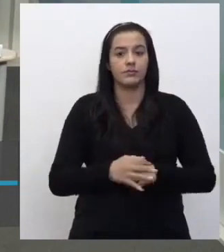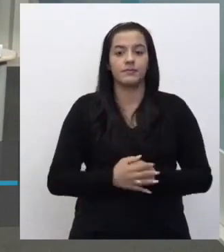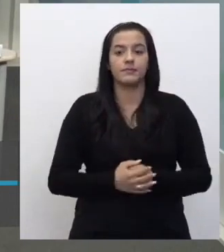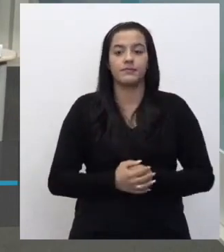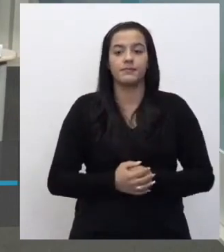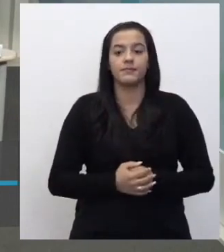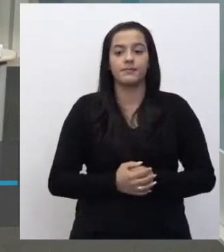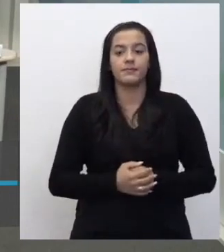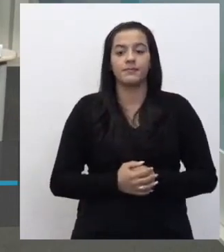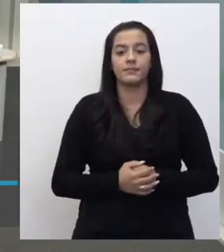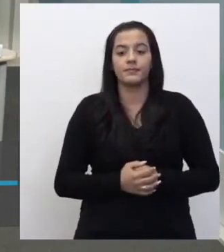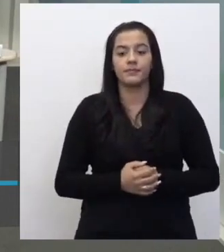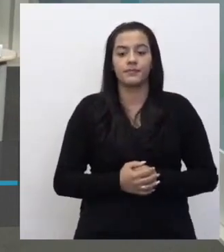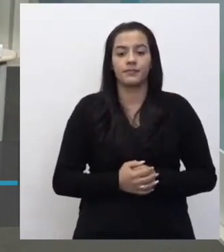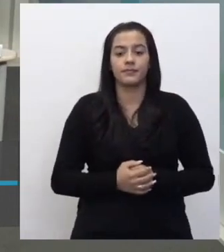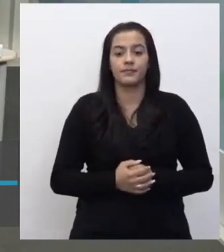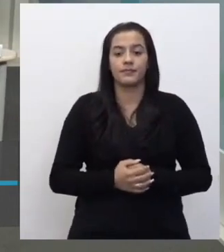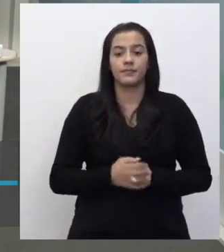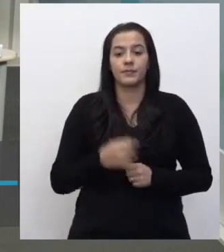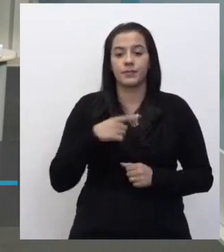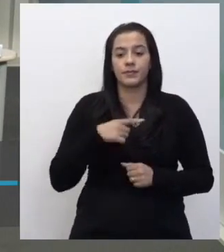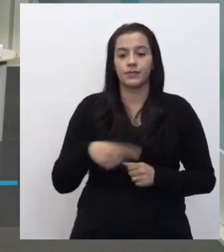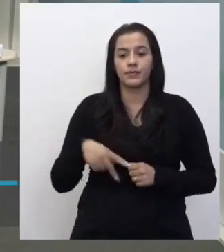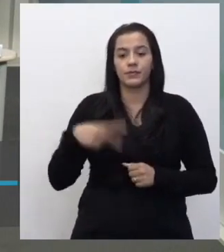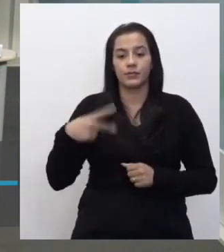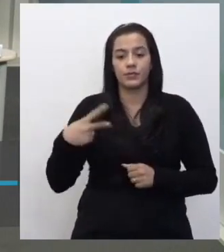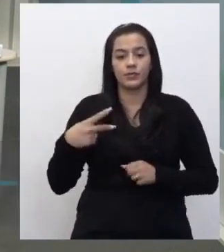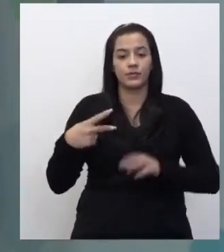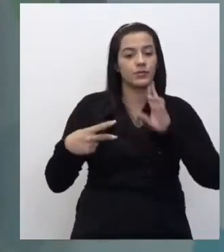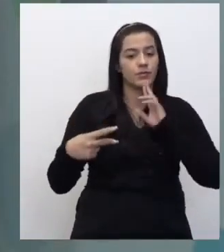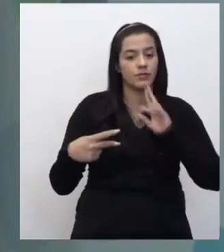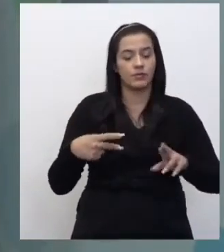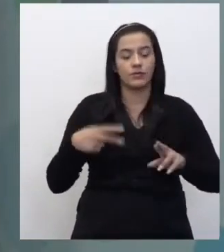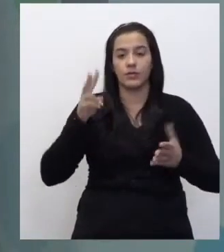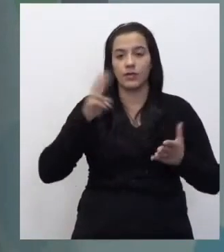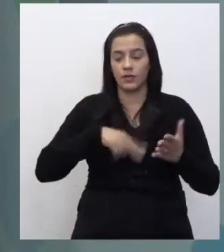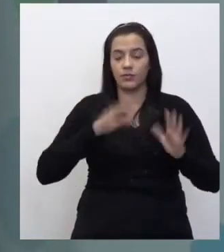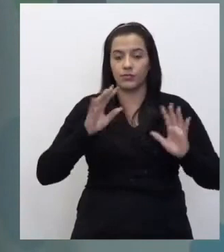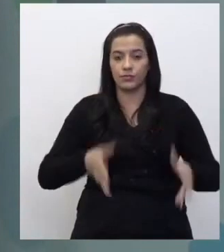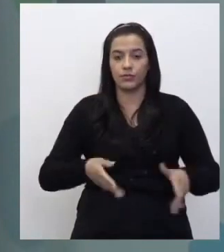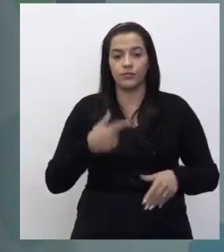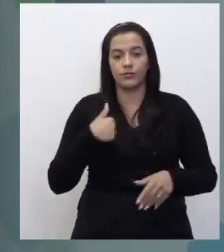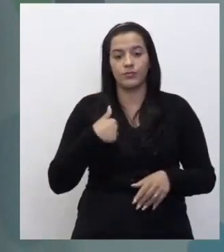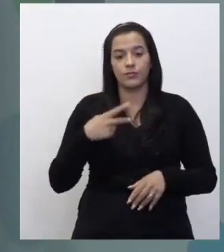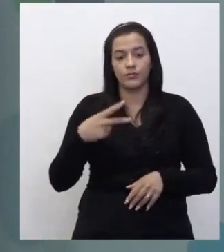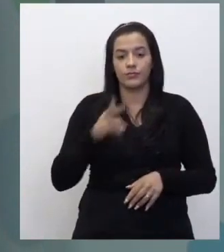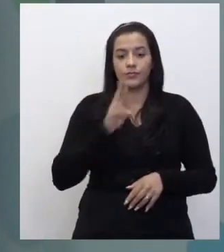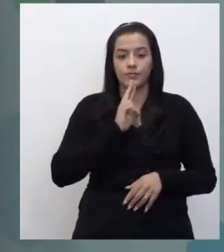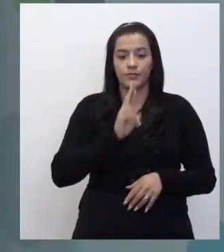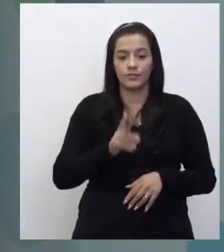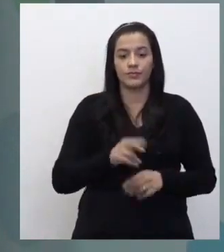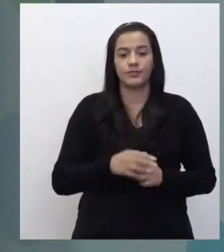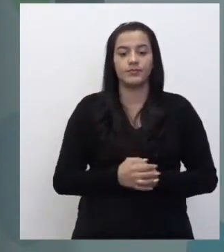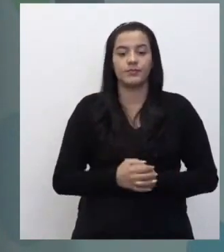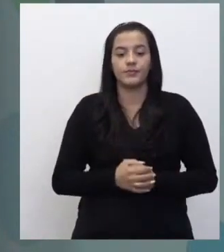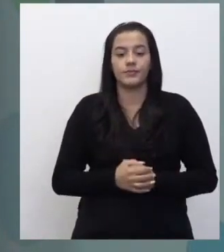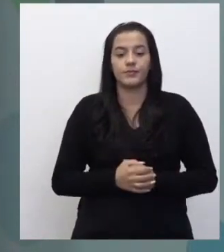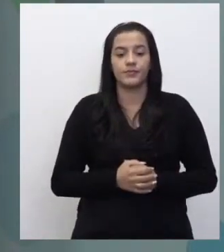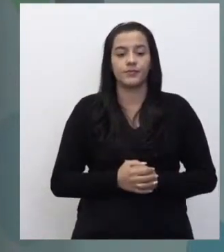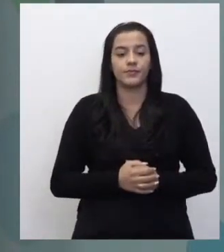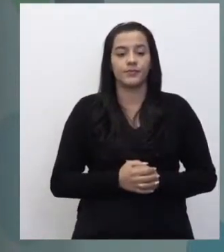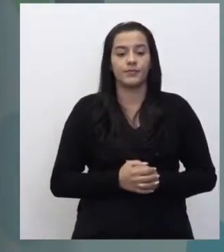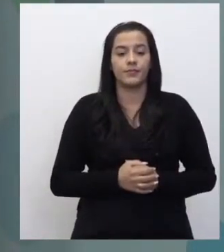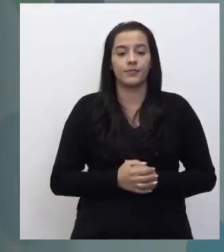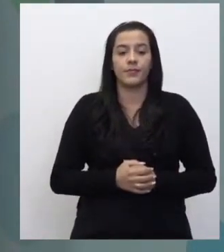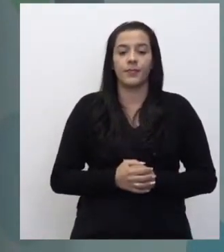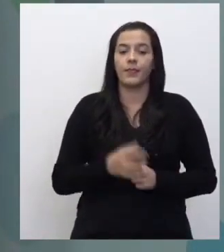mais duas respostinhas aqui. Uma foi a que o Ed já leu pra gente. The problem is that some people invade your privacy. Então, o problema